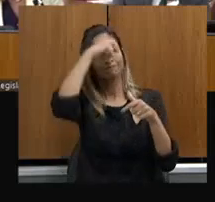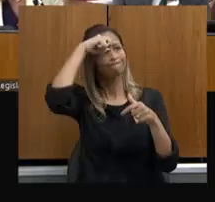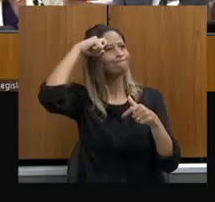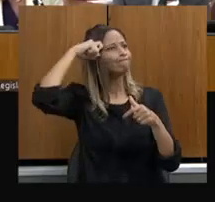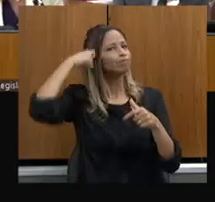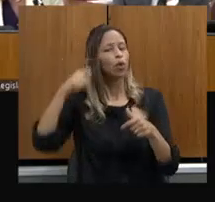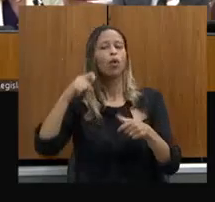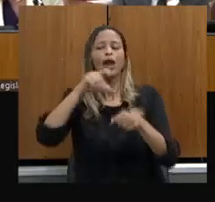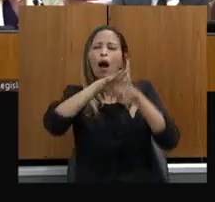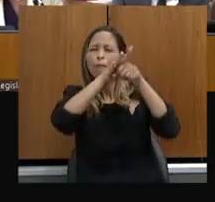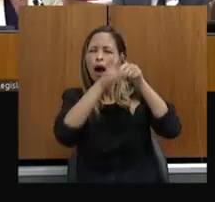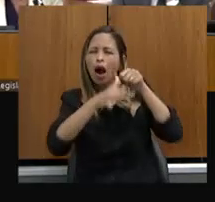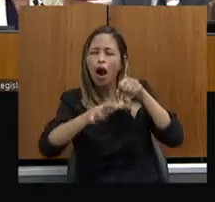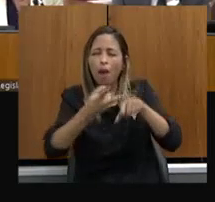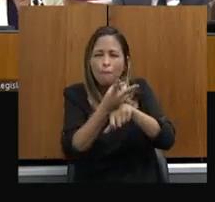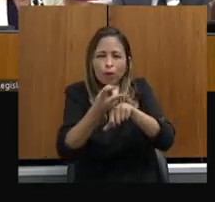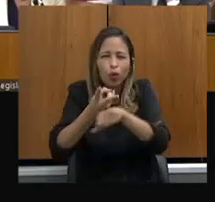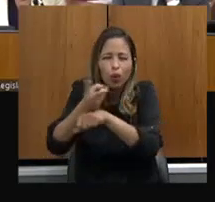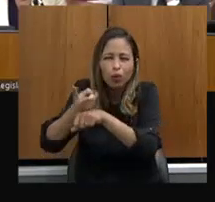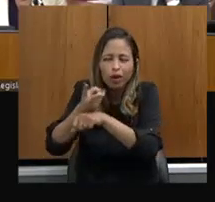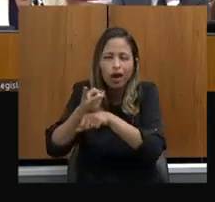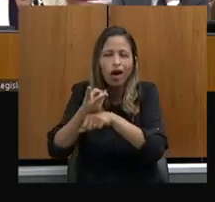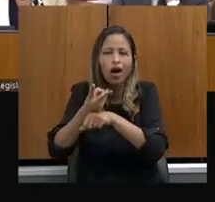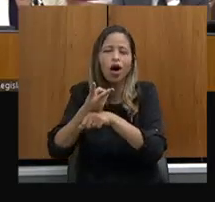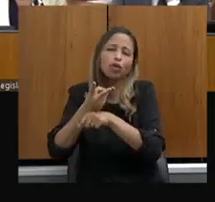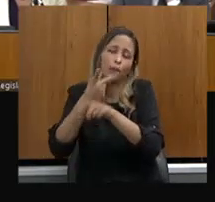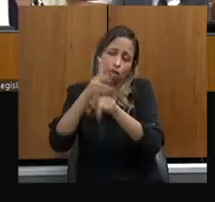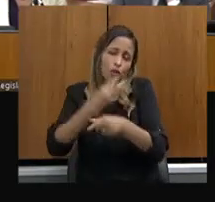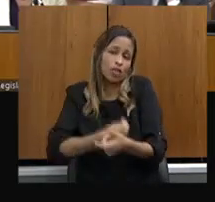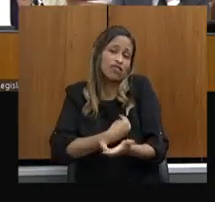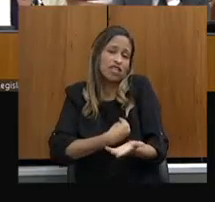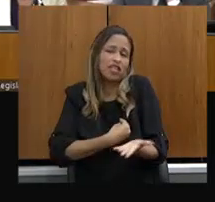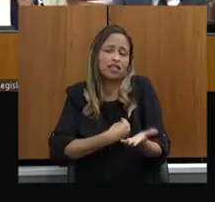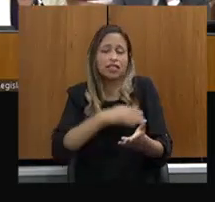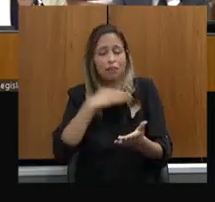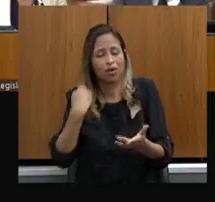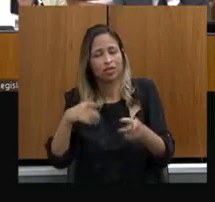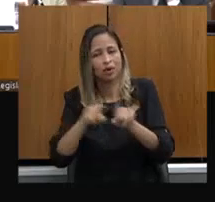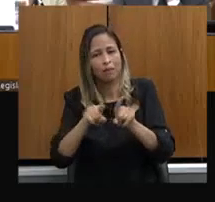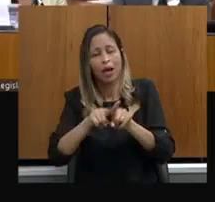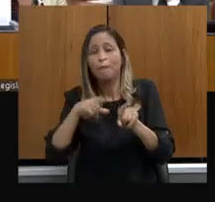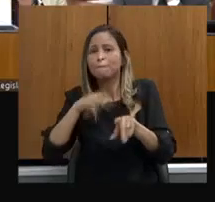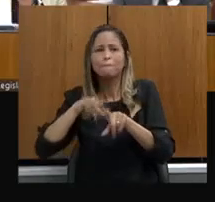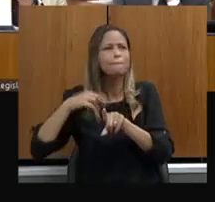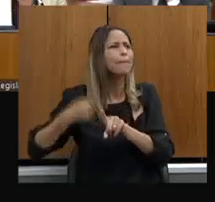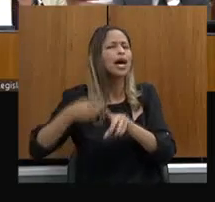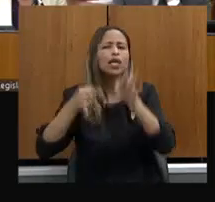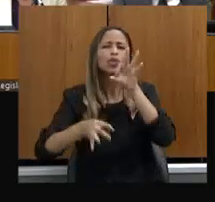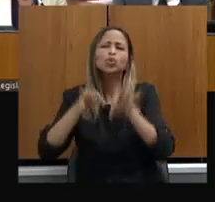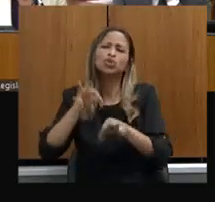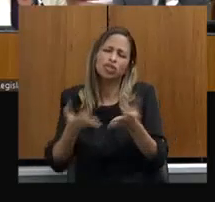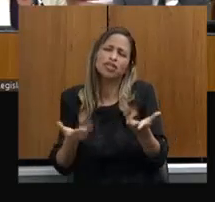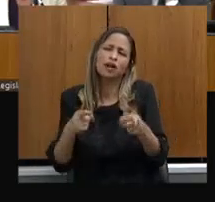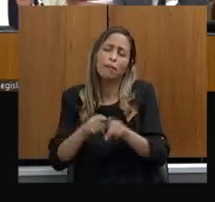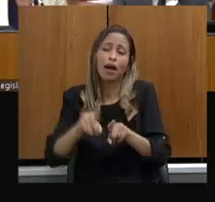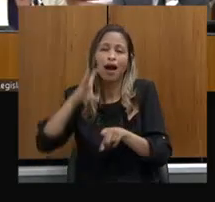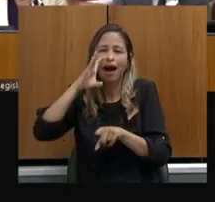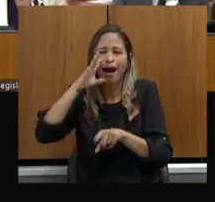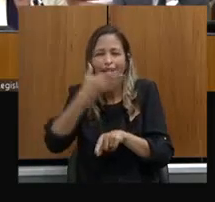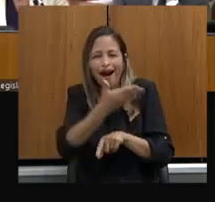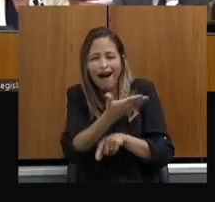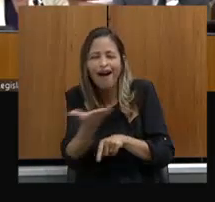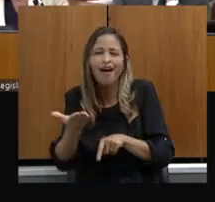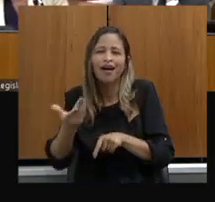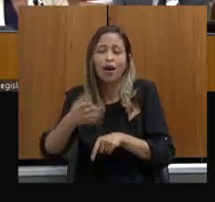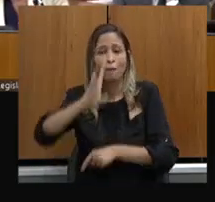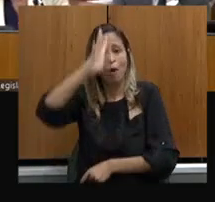em Brumadinho na busca das vítimas e é nada mais do que justo e merecido que eles sejam contemplados com